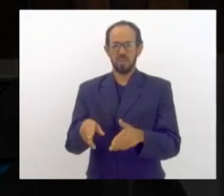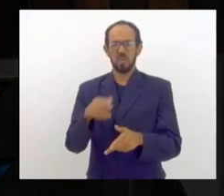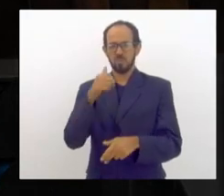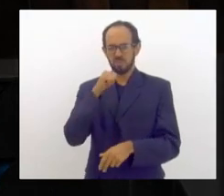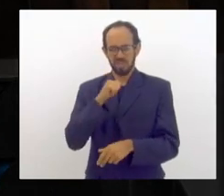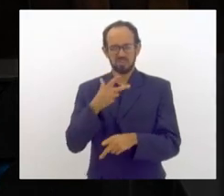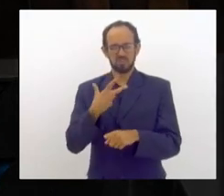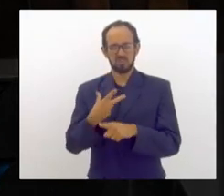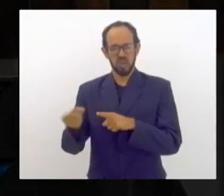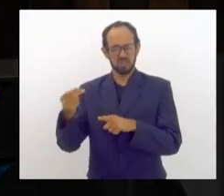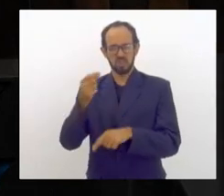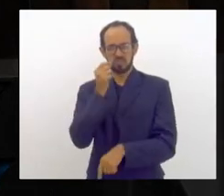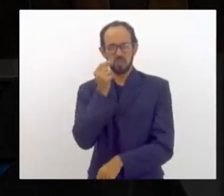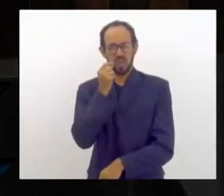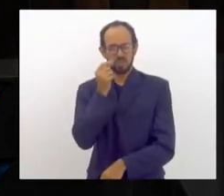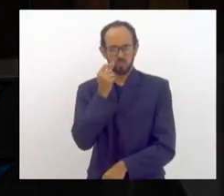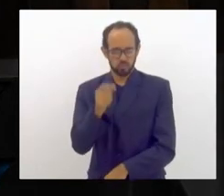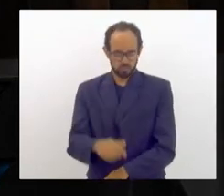como ratos.